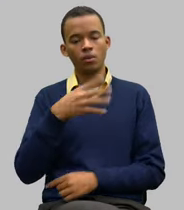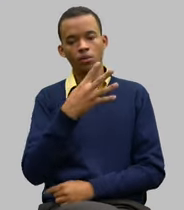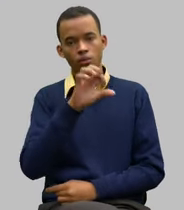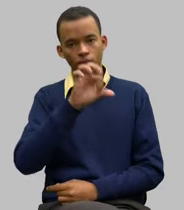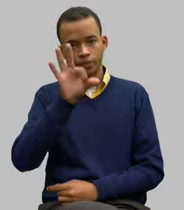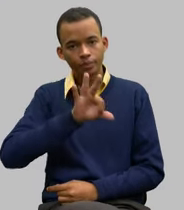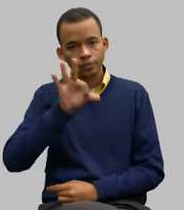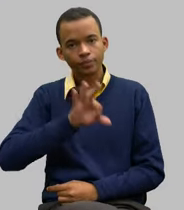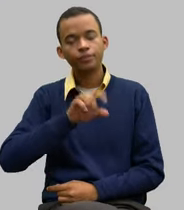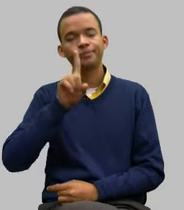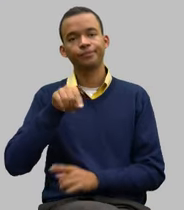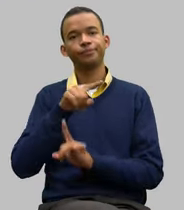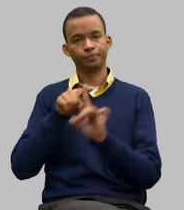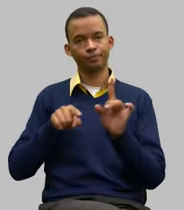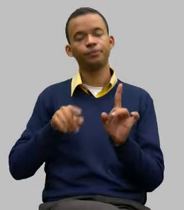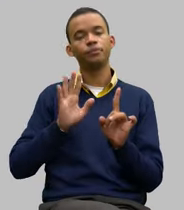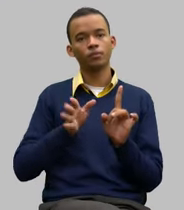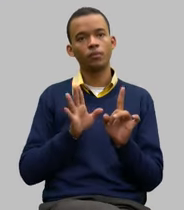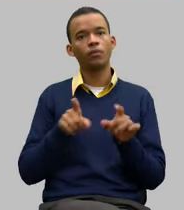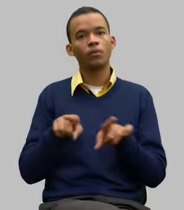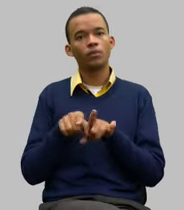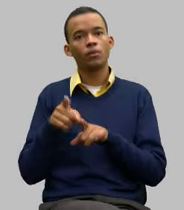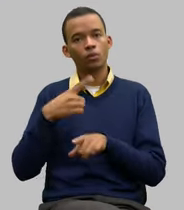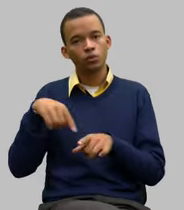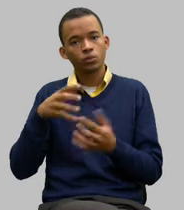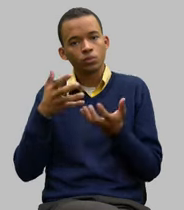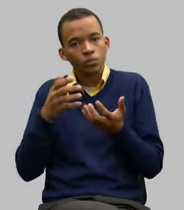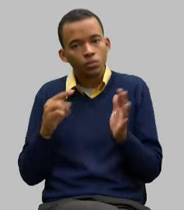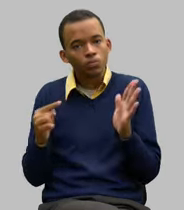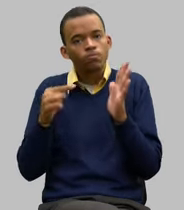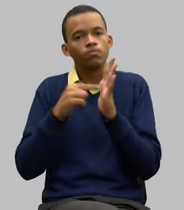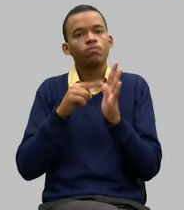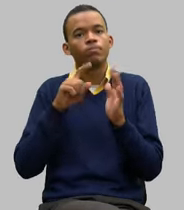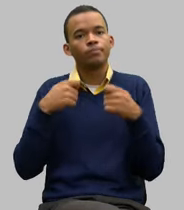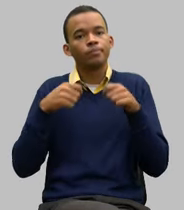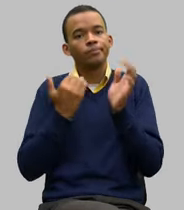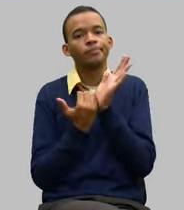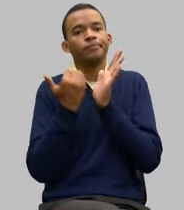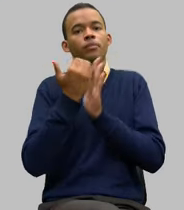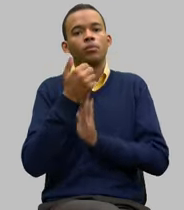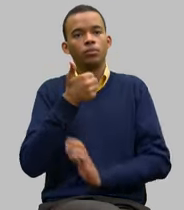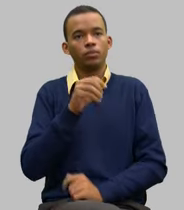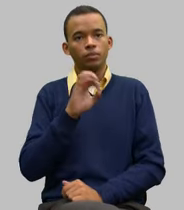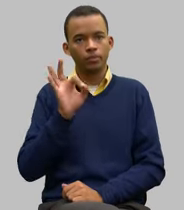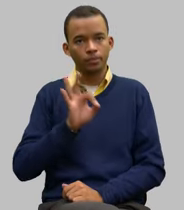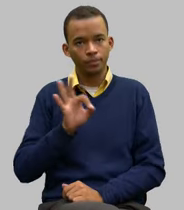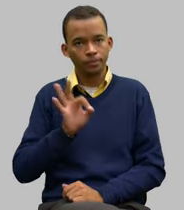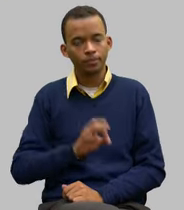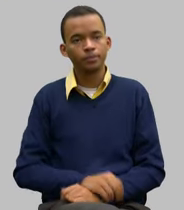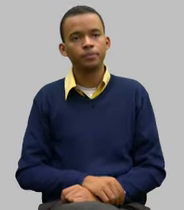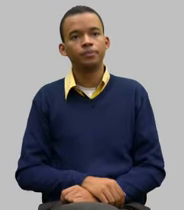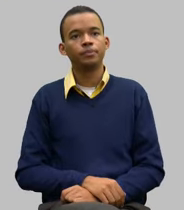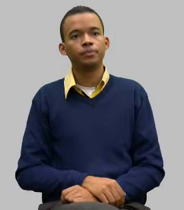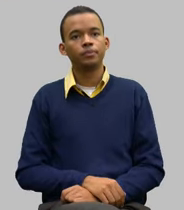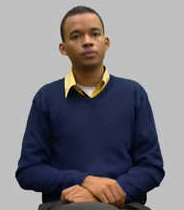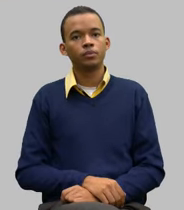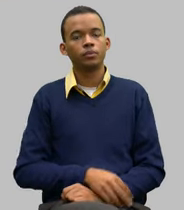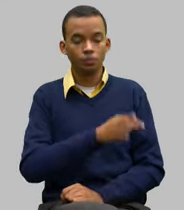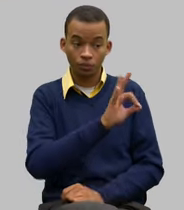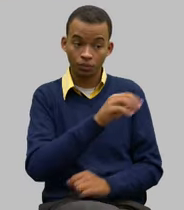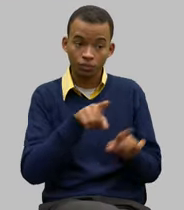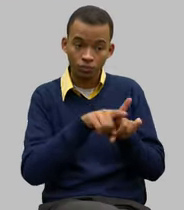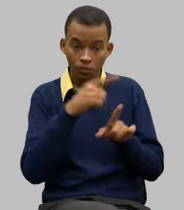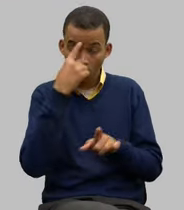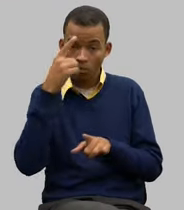de cigarros e a nossa meta é que realmente Isso vá para 100% Ok Lembrando que nós temos policiais